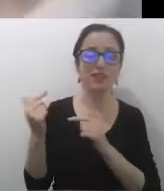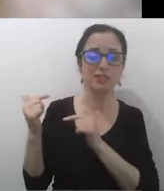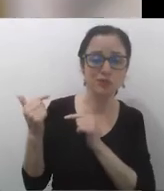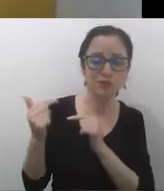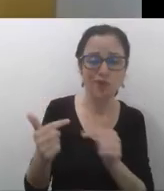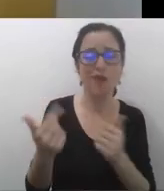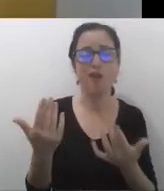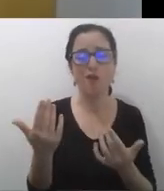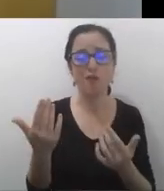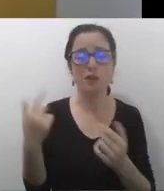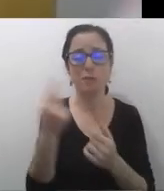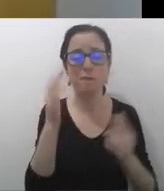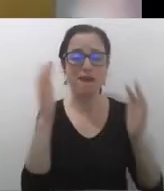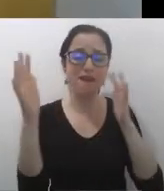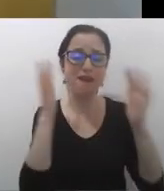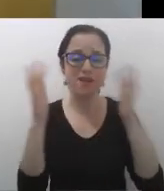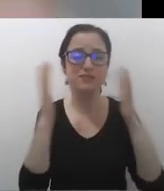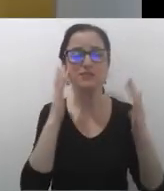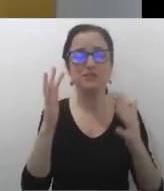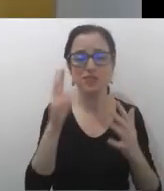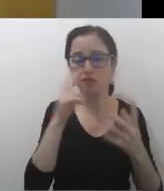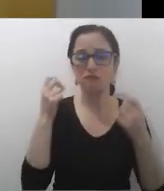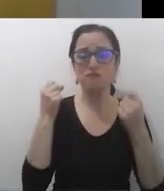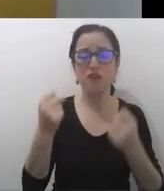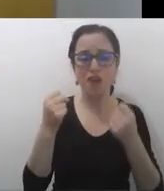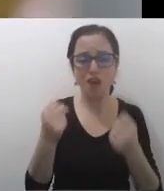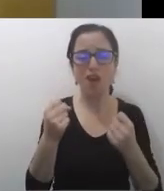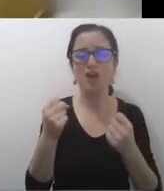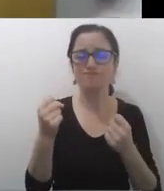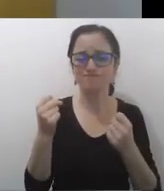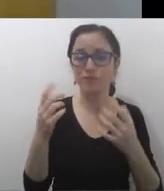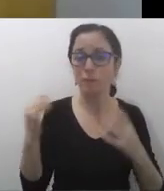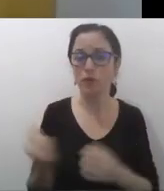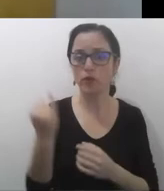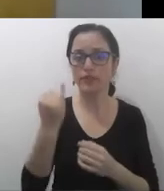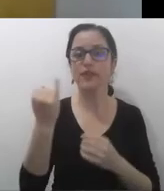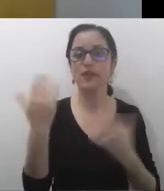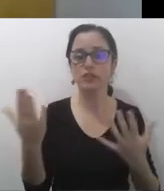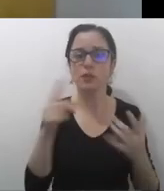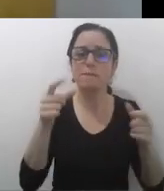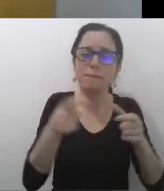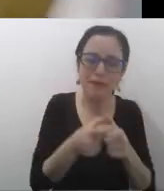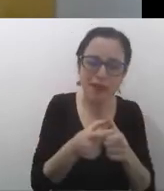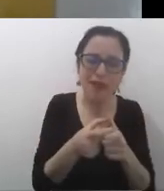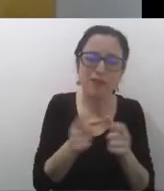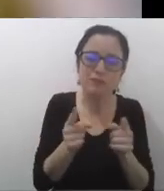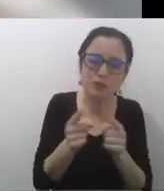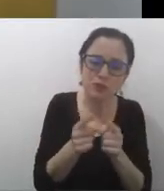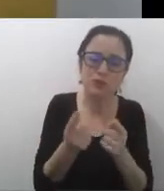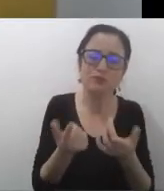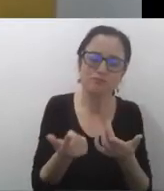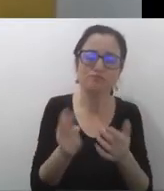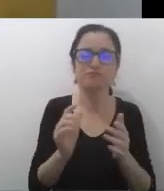É uma pequena tradição, se a gente pensar. Ela foi muito forte, ela teve um peso muito grande, mas ela é pequena,